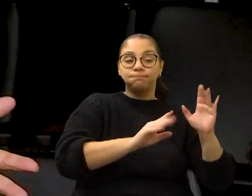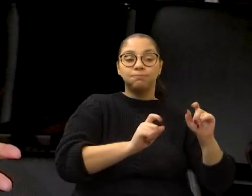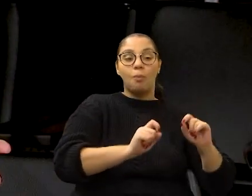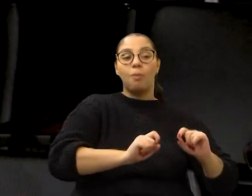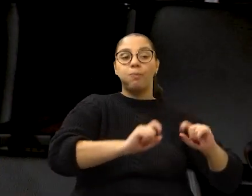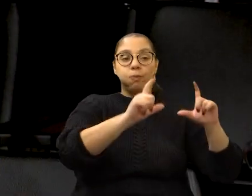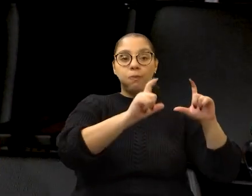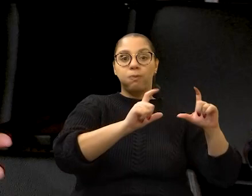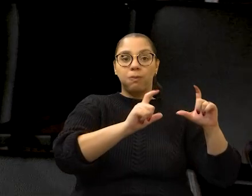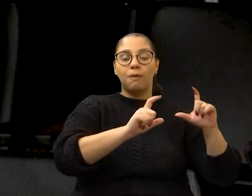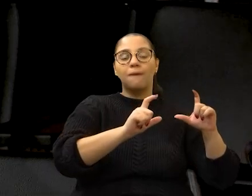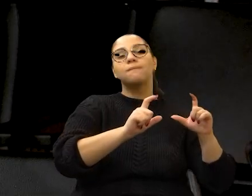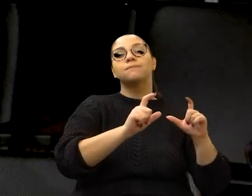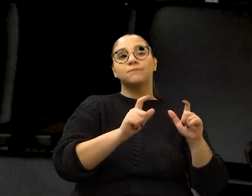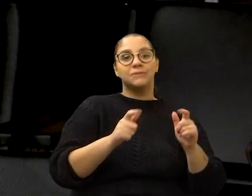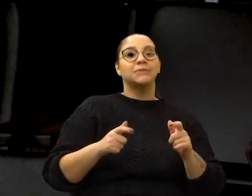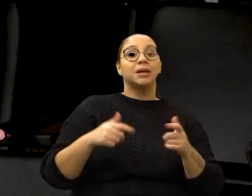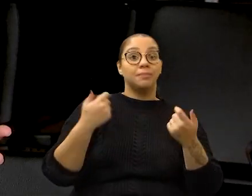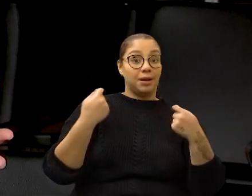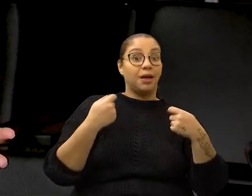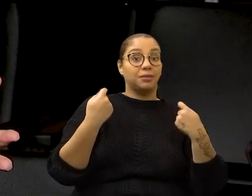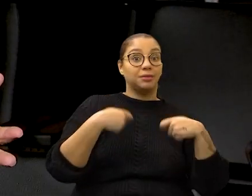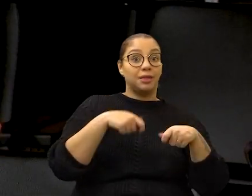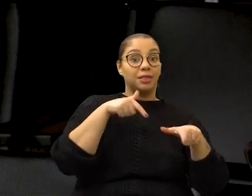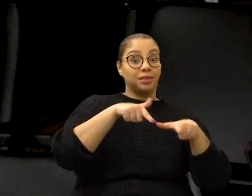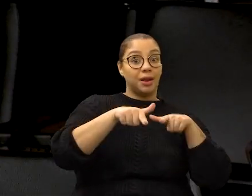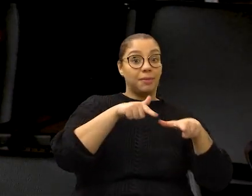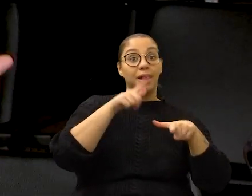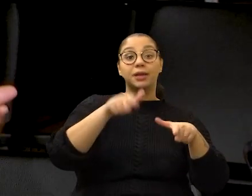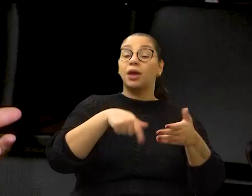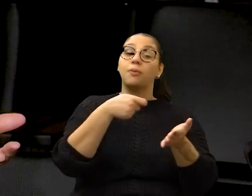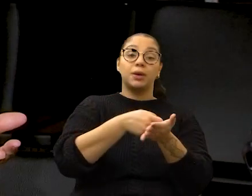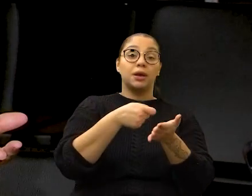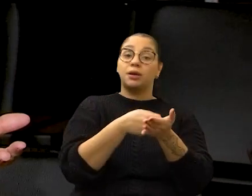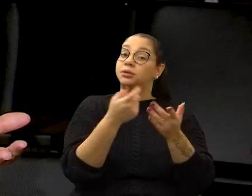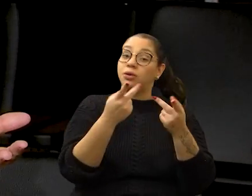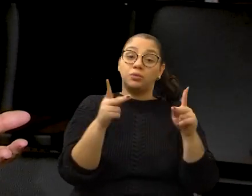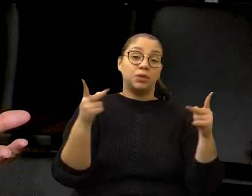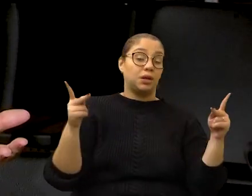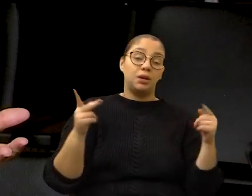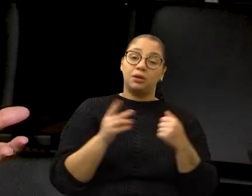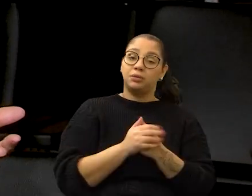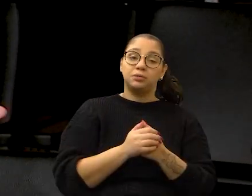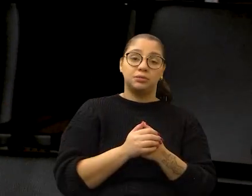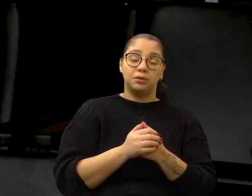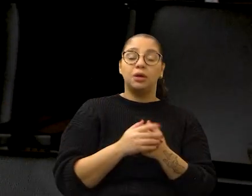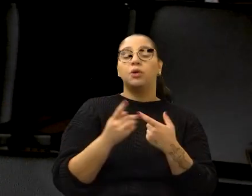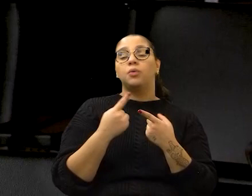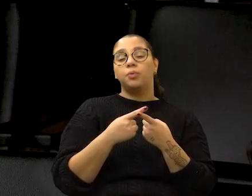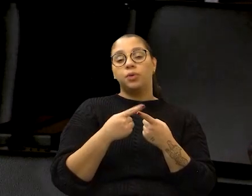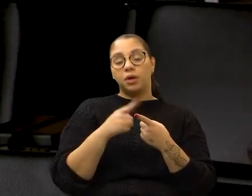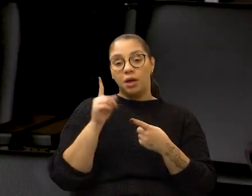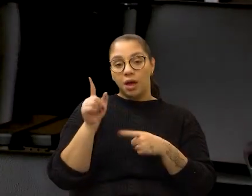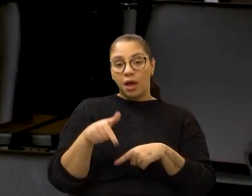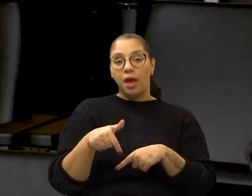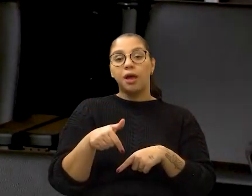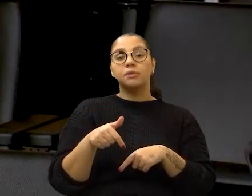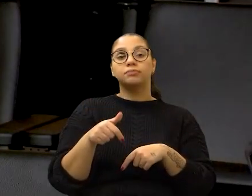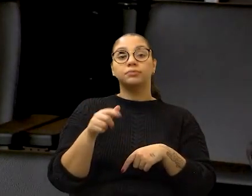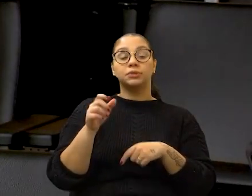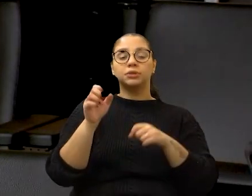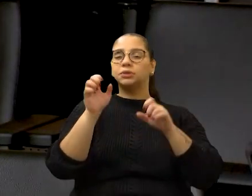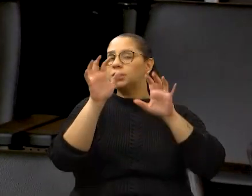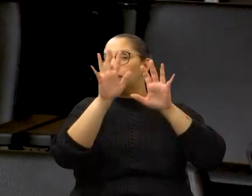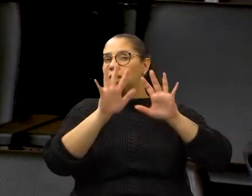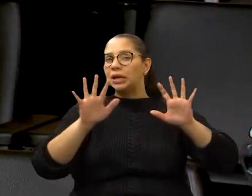né, para que eles comecem a trabalhar, fazer o que é obrigação deles. Porque, além da